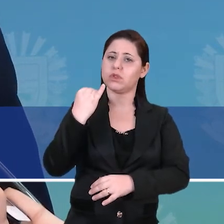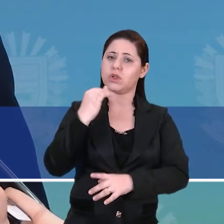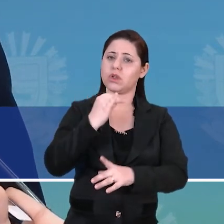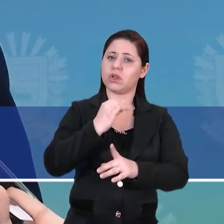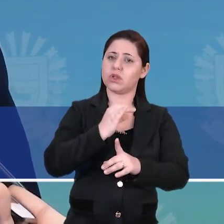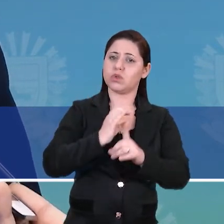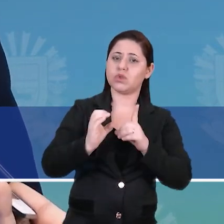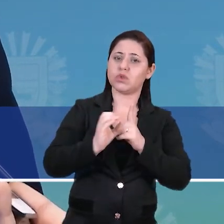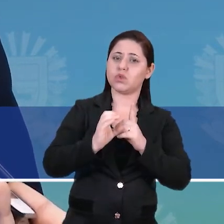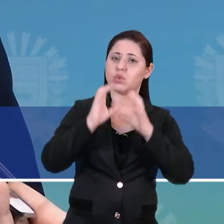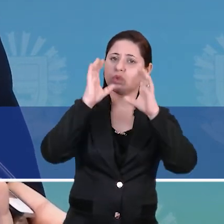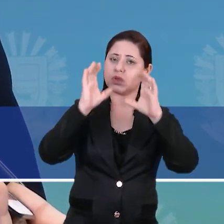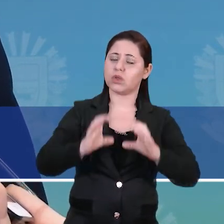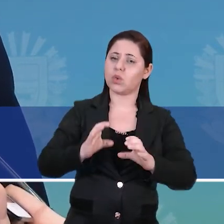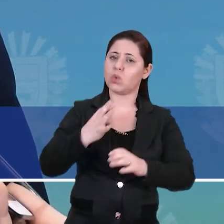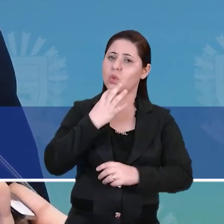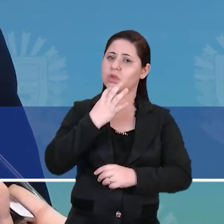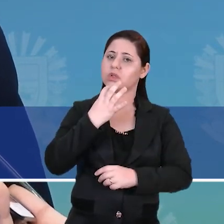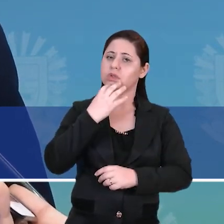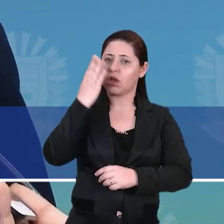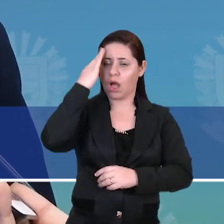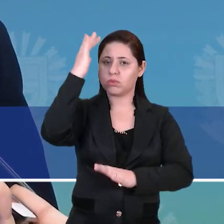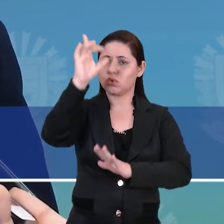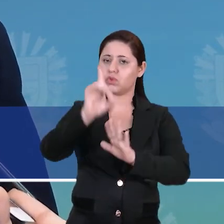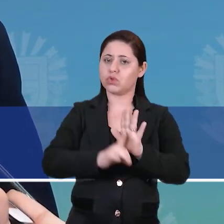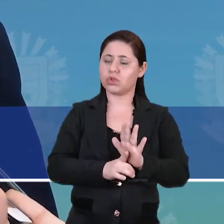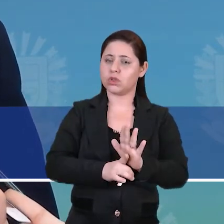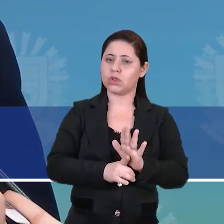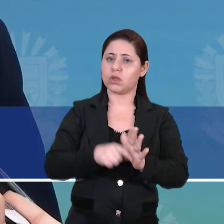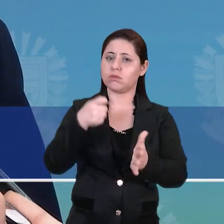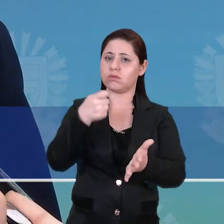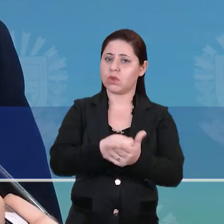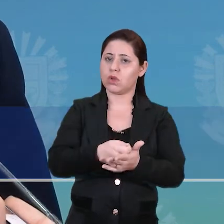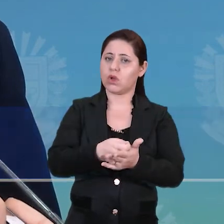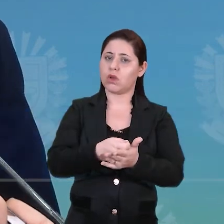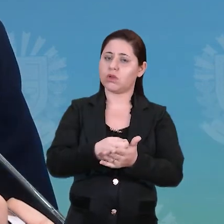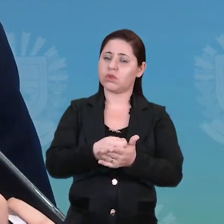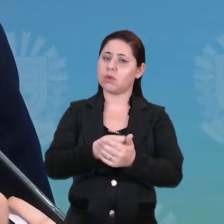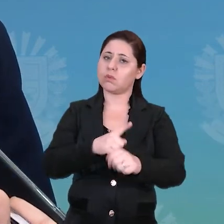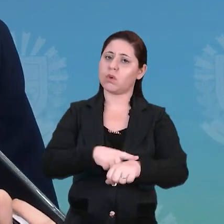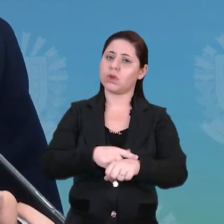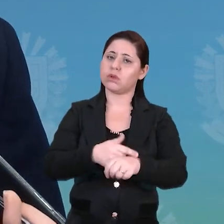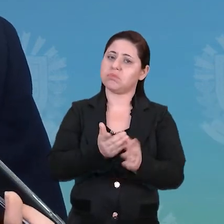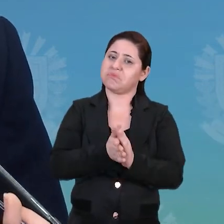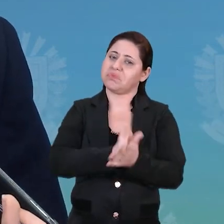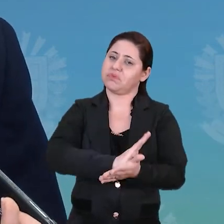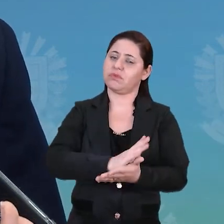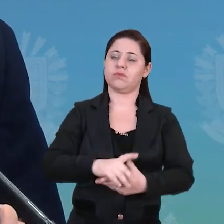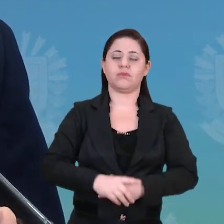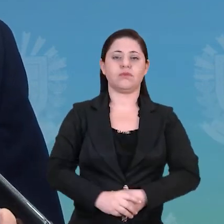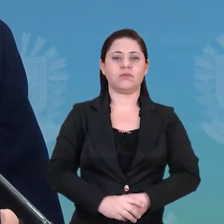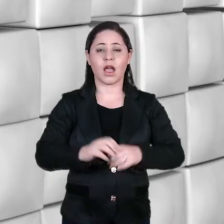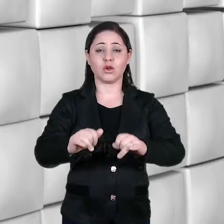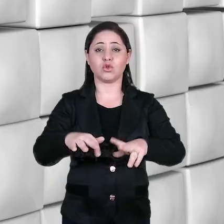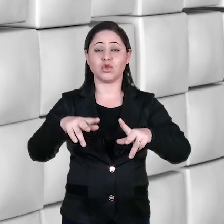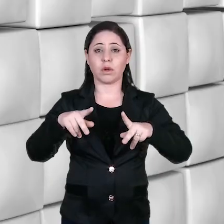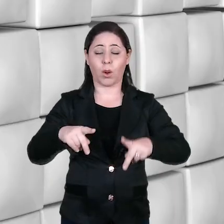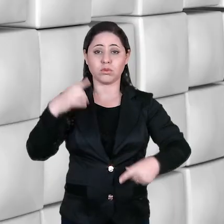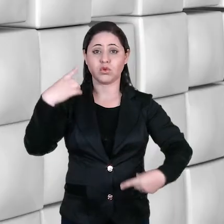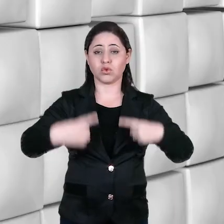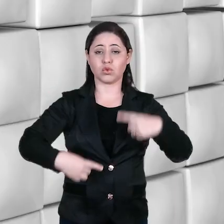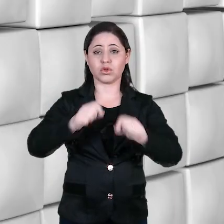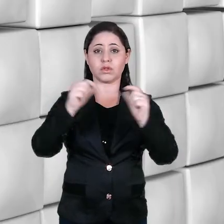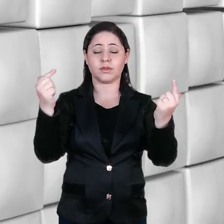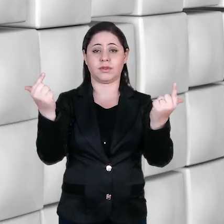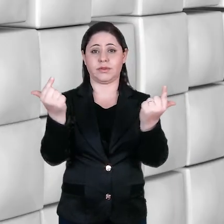que o cidadão conheça, né, e saiba como fazer valer os seus direitos no caso da discriminação racial. A audiência